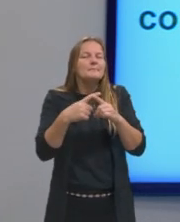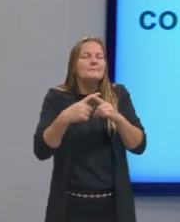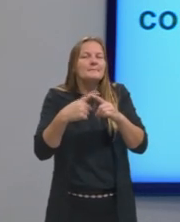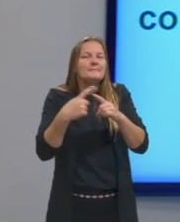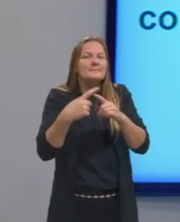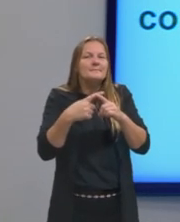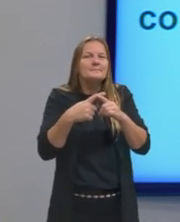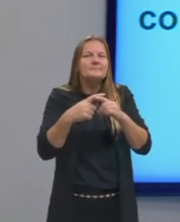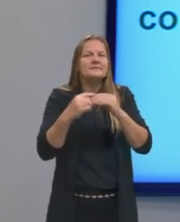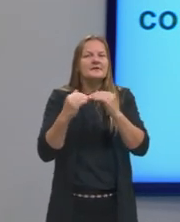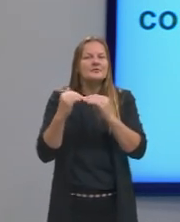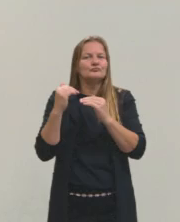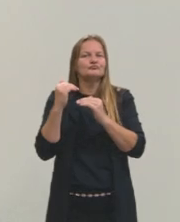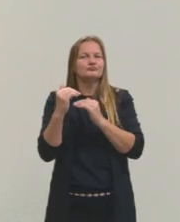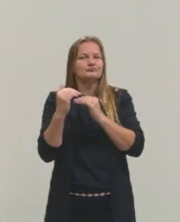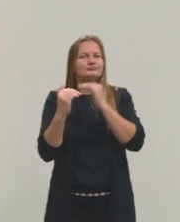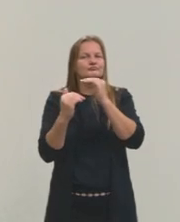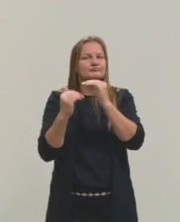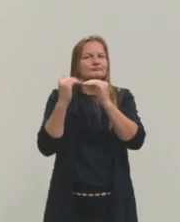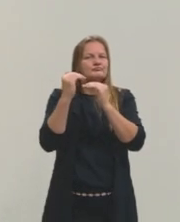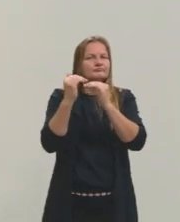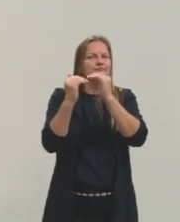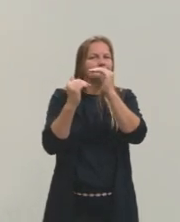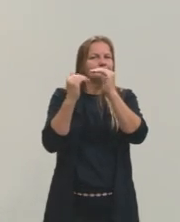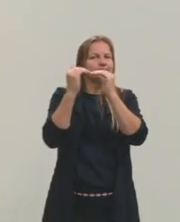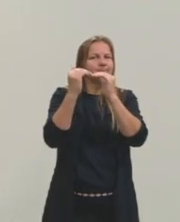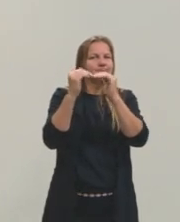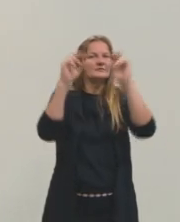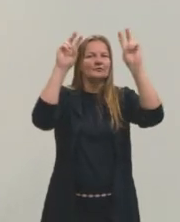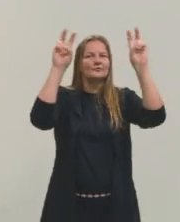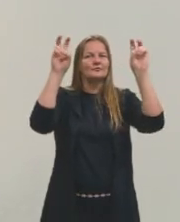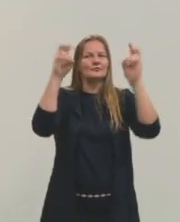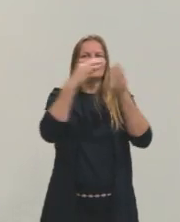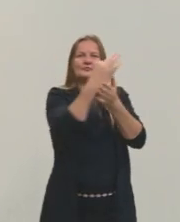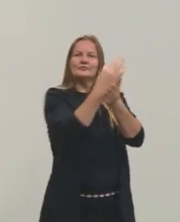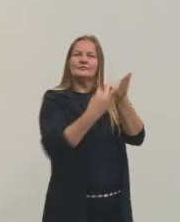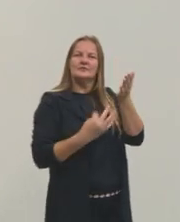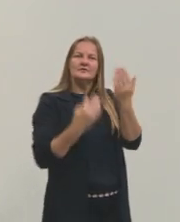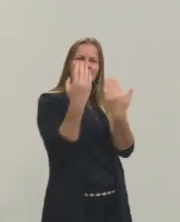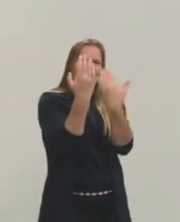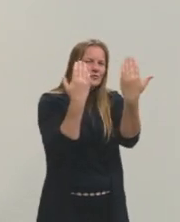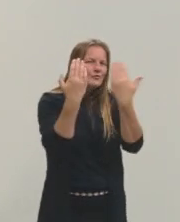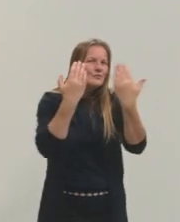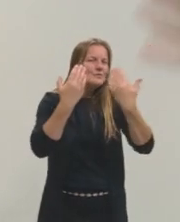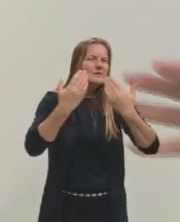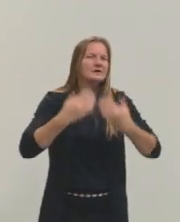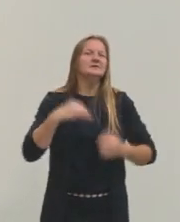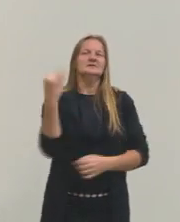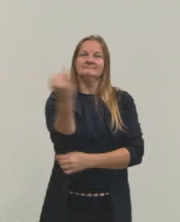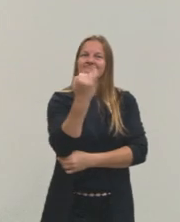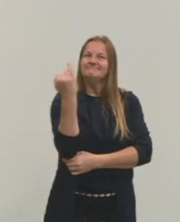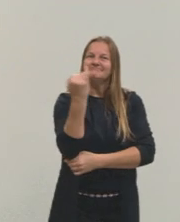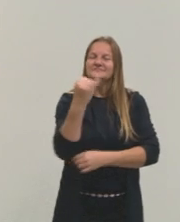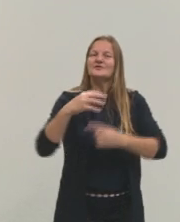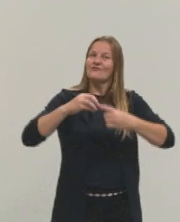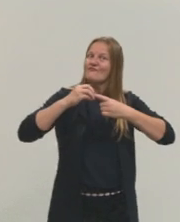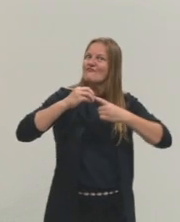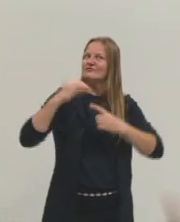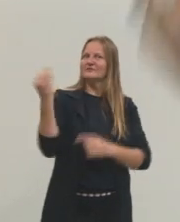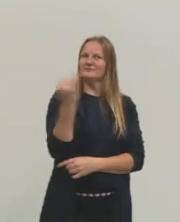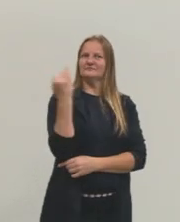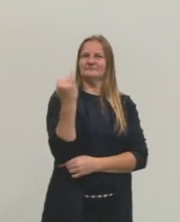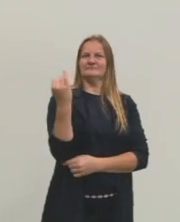a gente tá passando e pensando sobre esse texto não dentro de um comparativo O que é importante fundamental